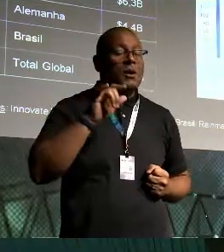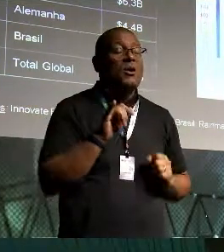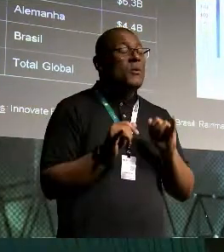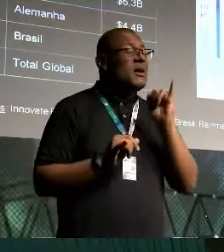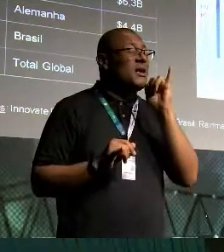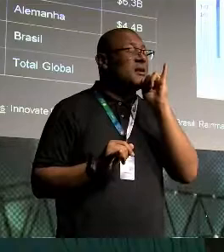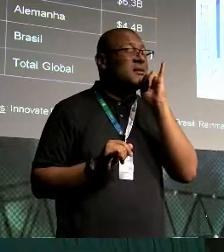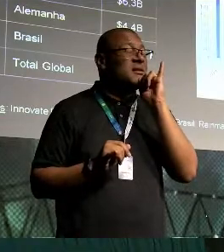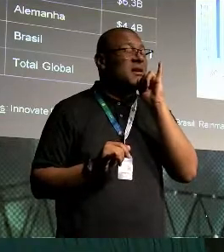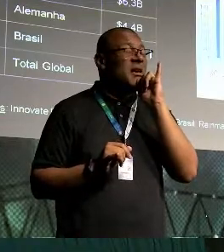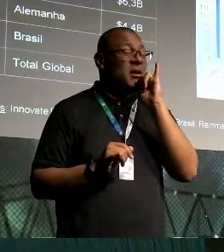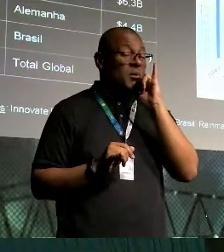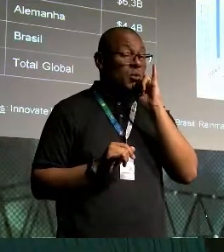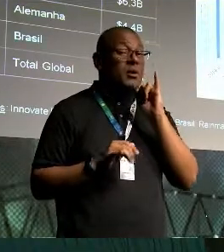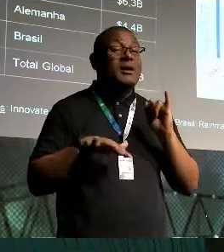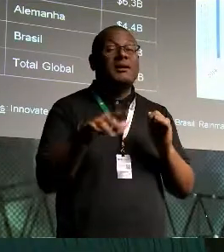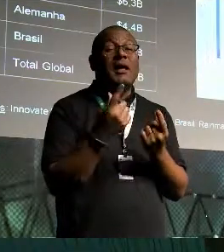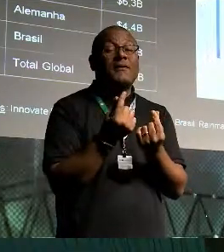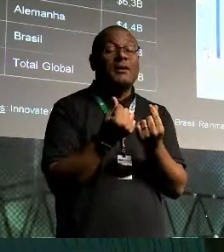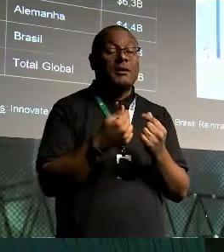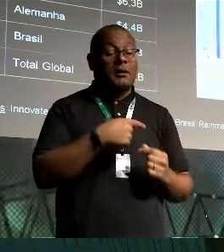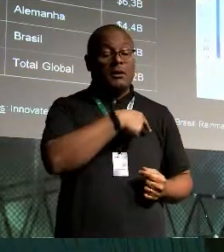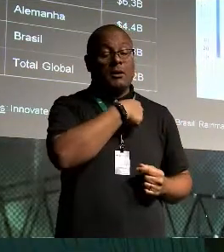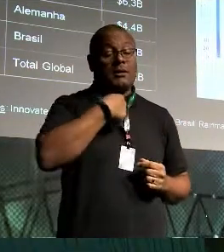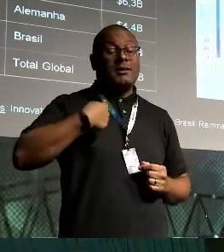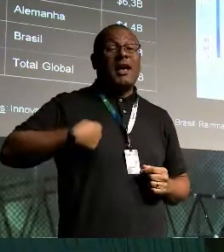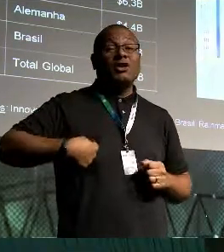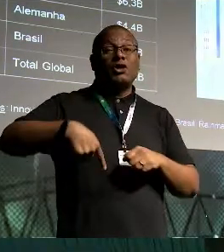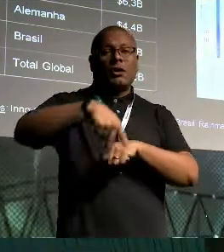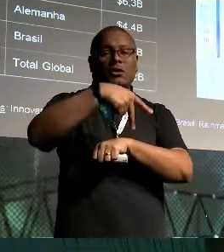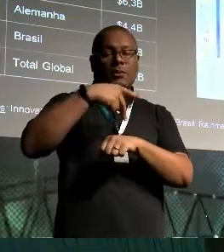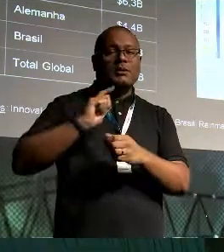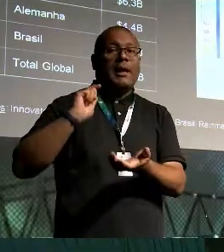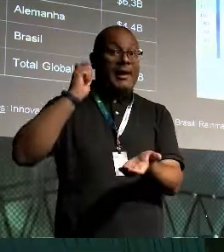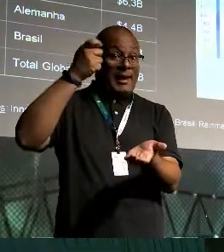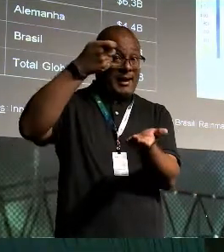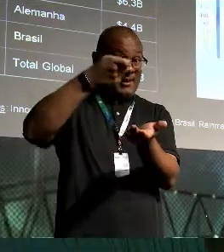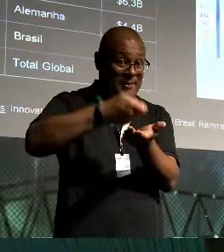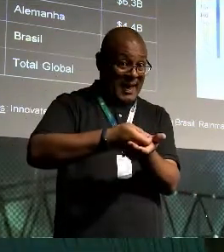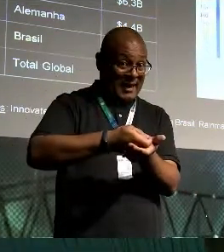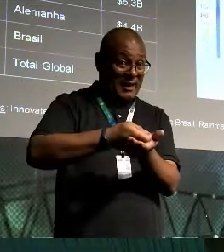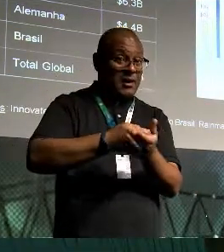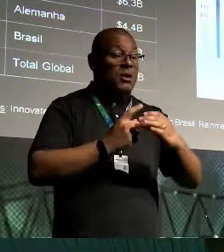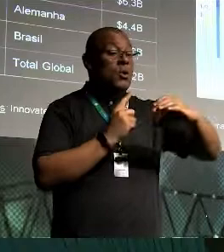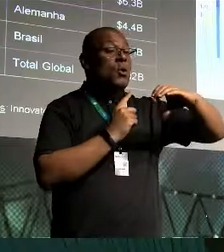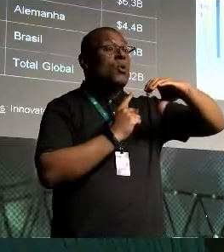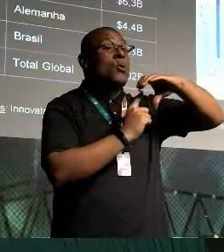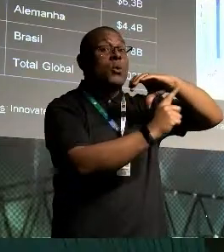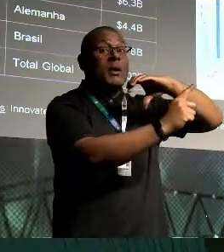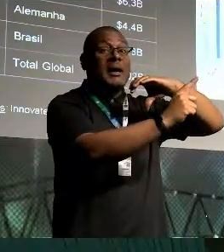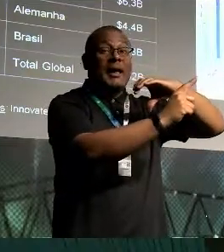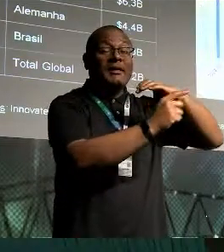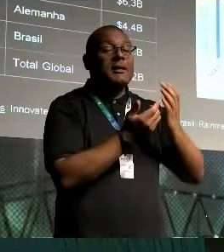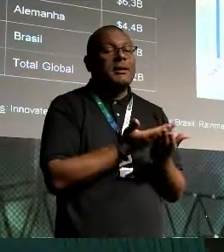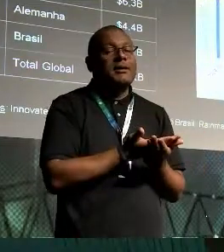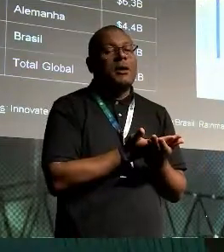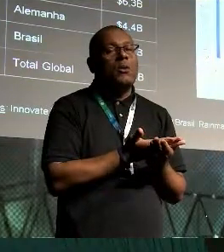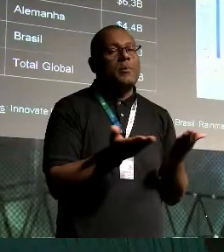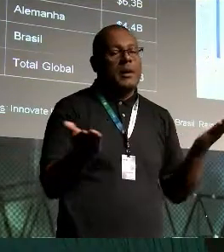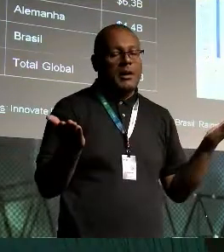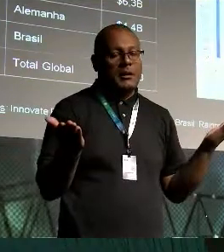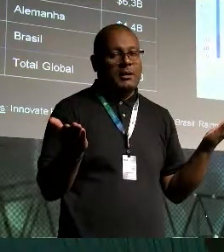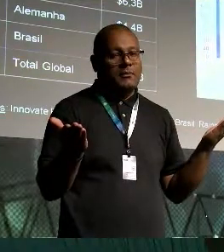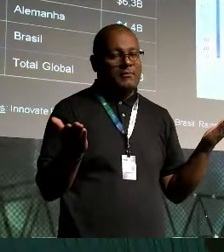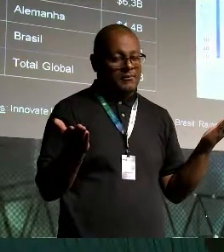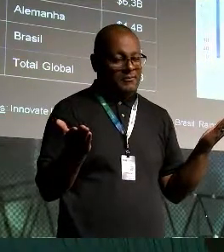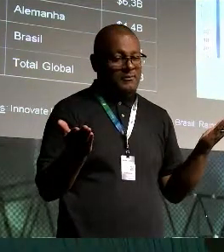do planeta, seja a Ant Financial, na China, em que ele completa o pagamento para que o seu cliente não fique a ver navios. Então, se ele